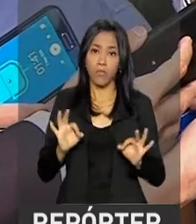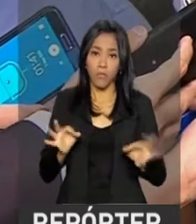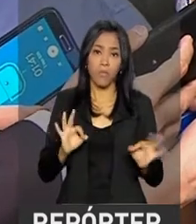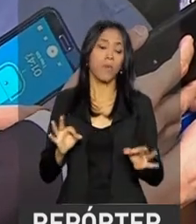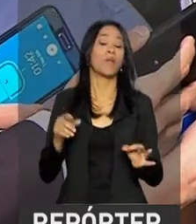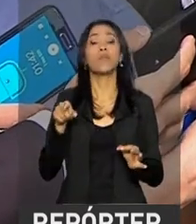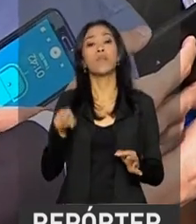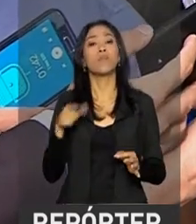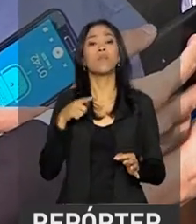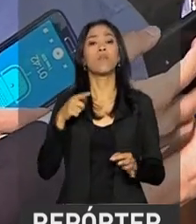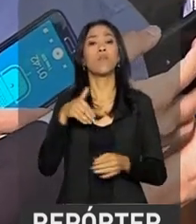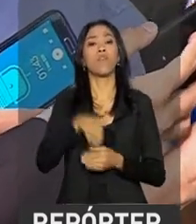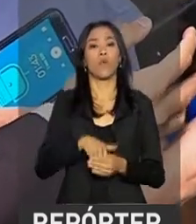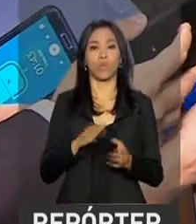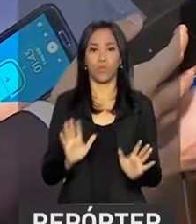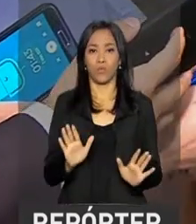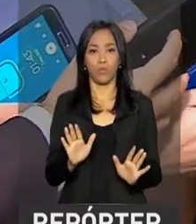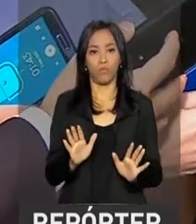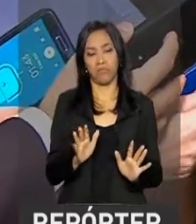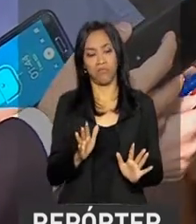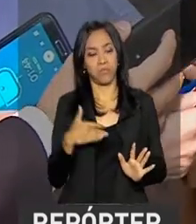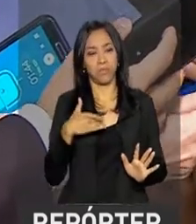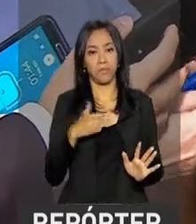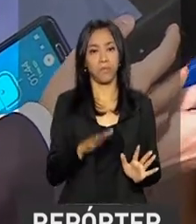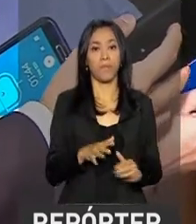tragam consigo votos. Em